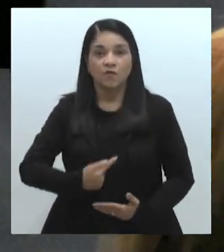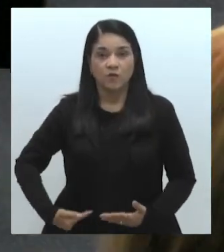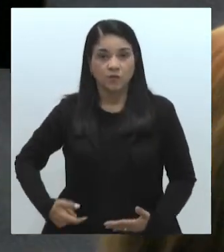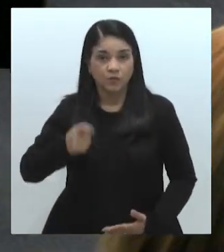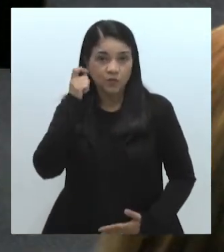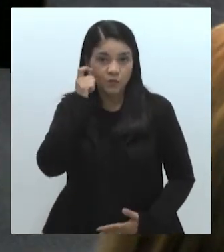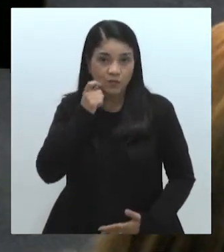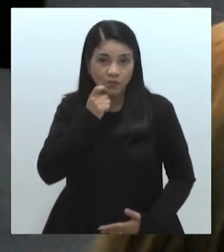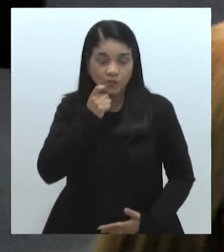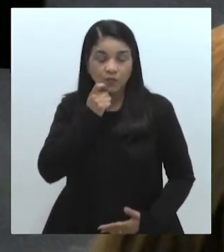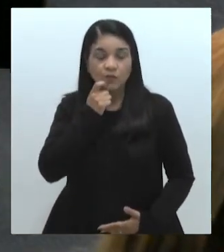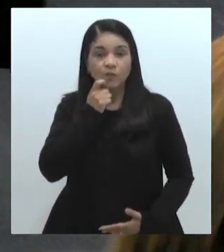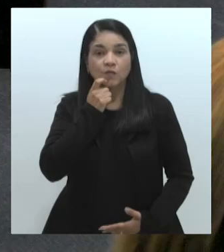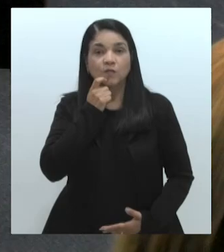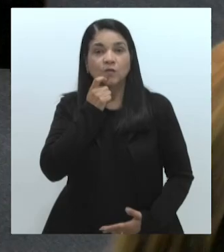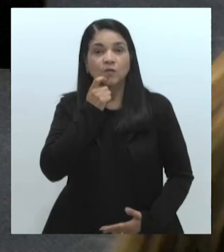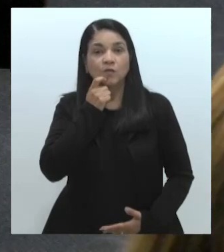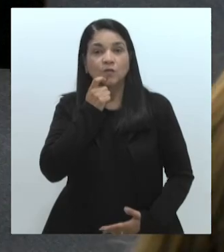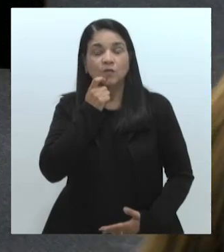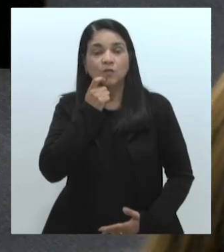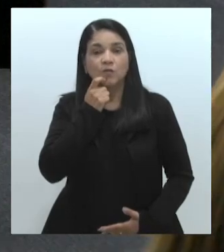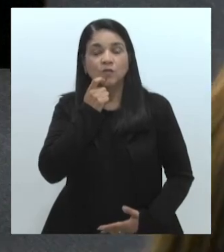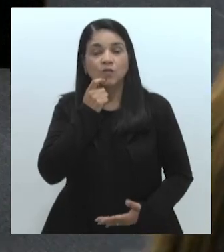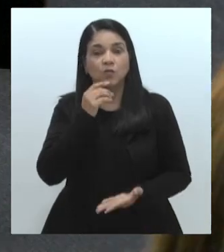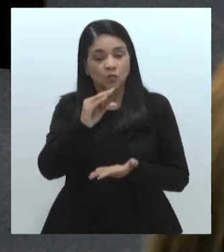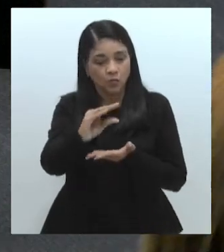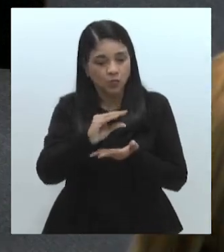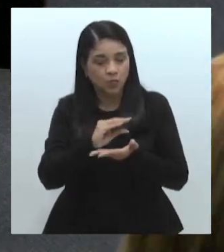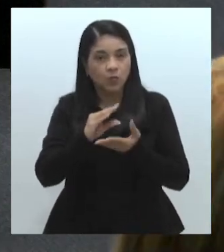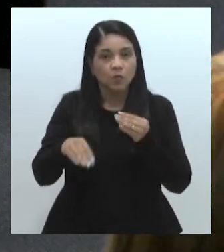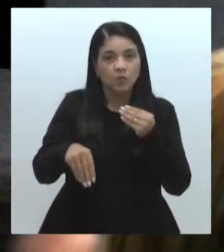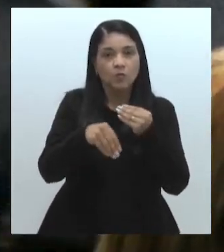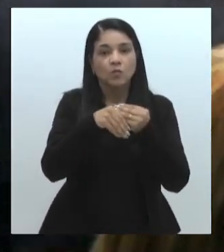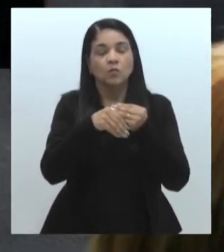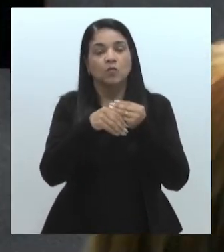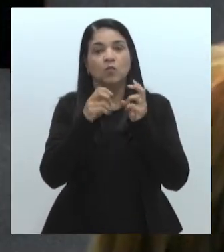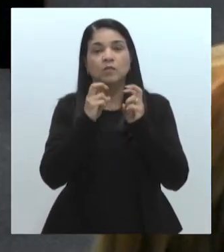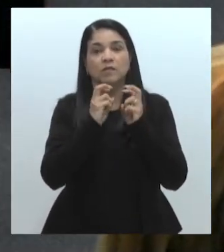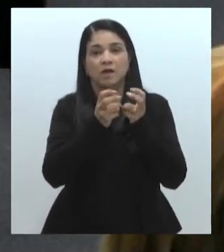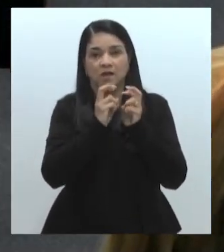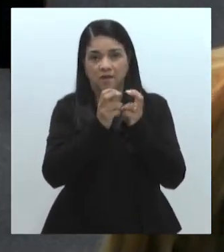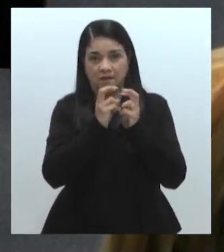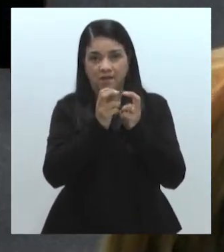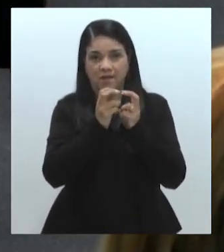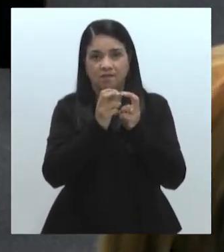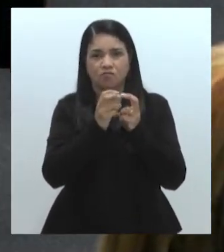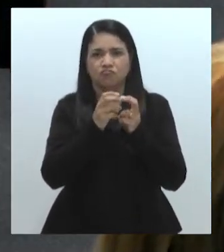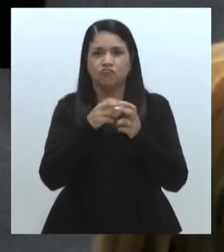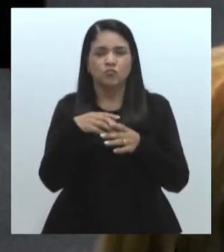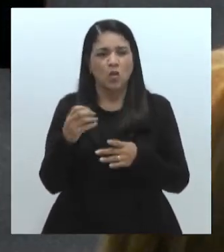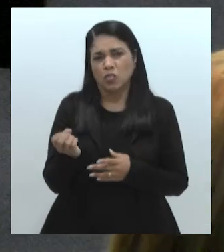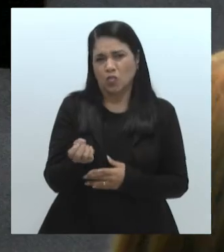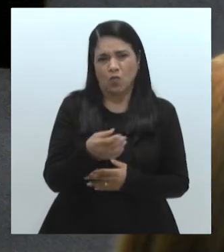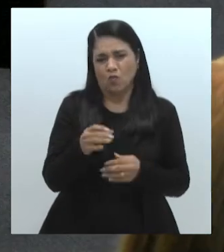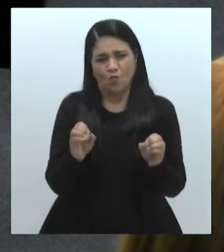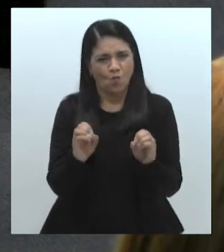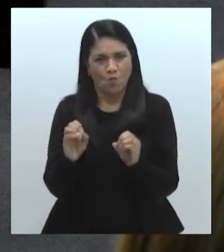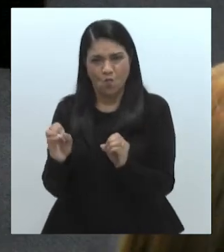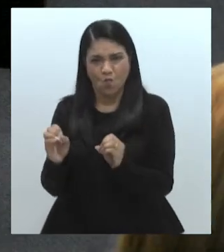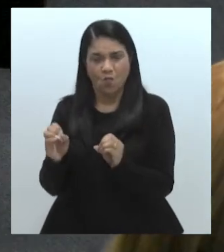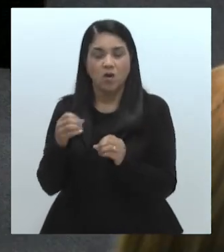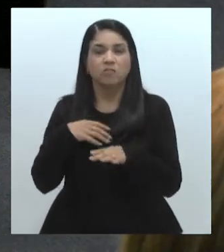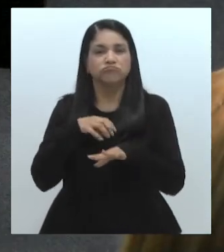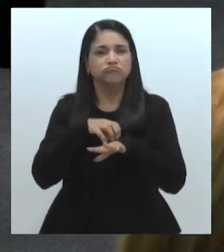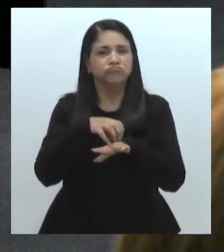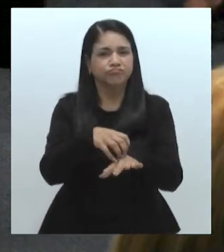estado reponha o valor da passagem dos trens. Não é novidade para ninguém que o transporte público no estado do Rio